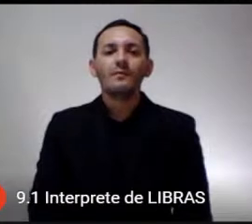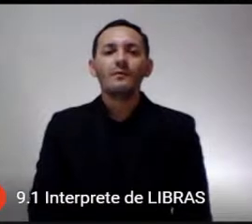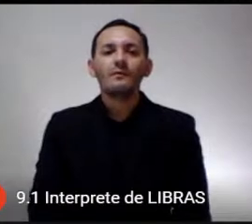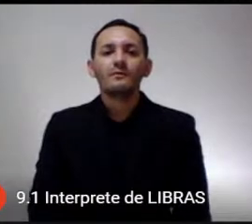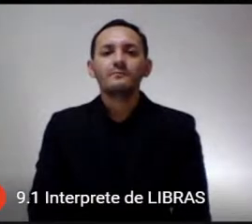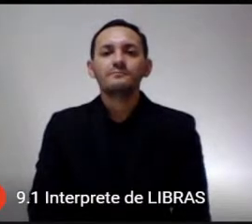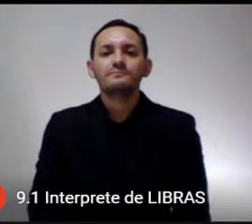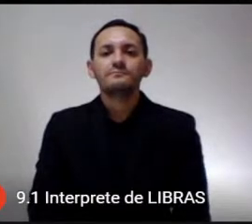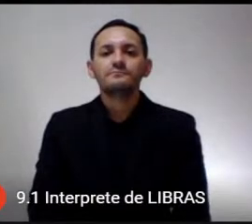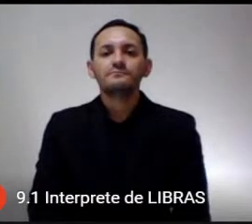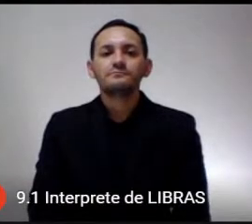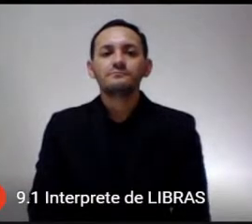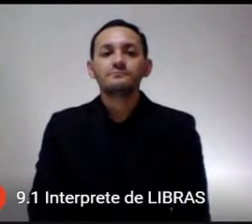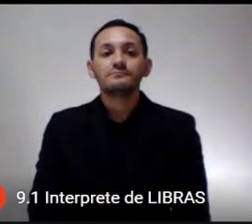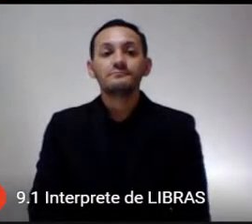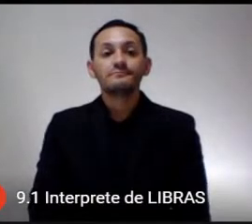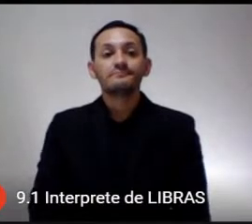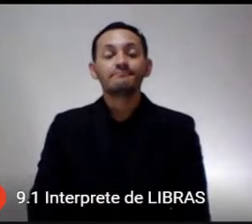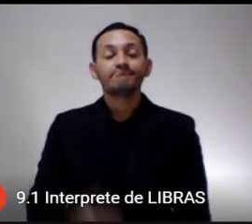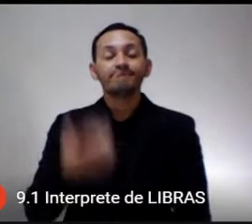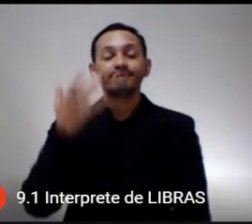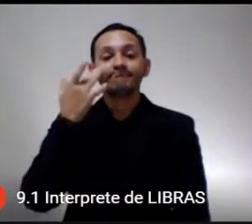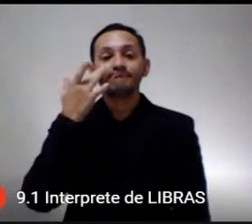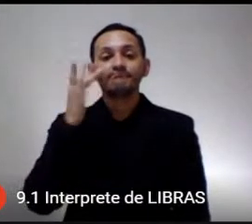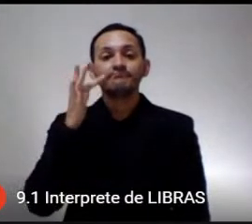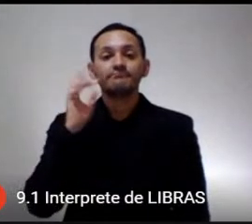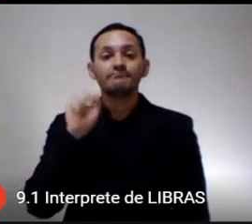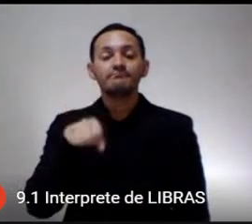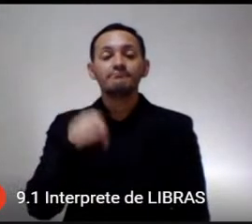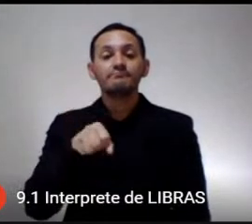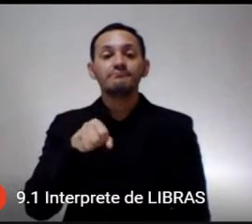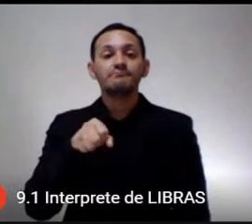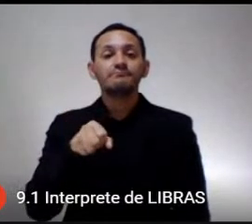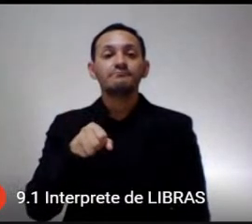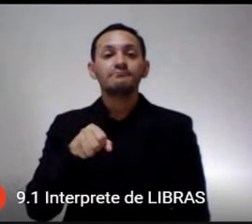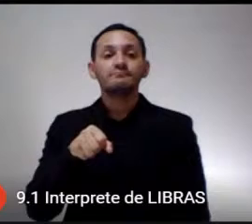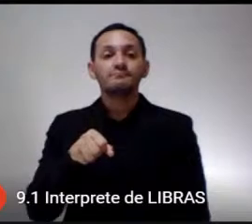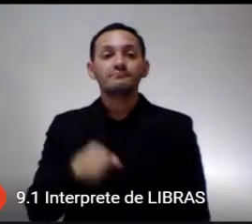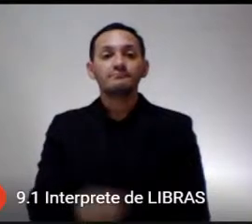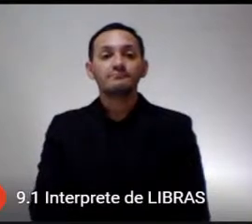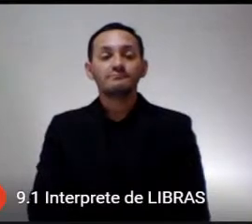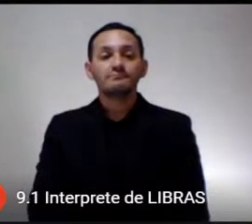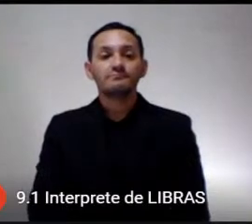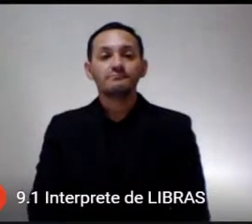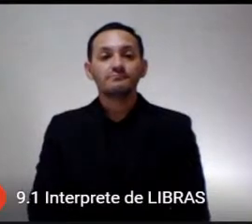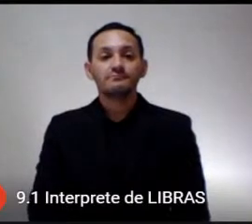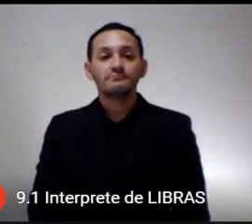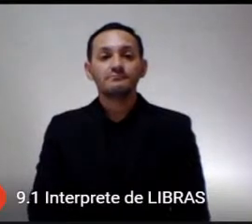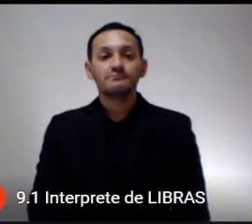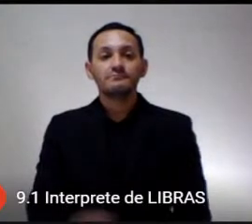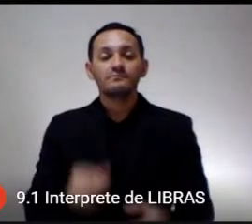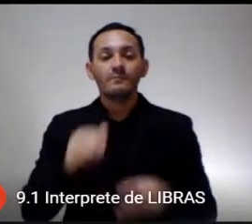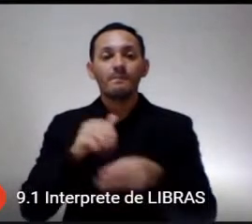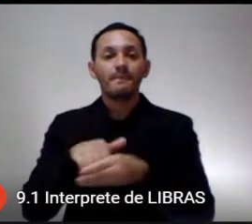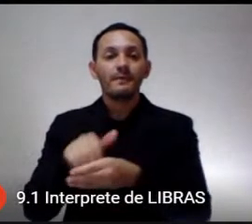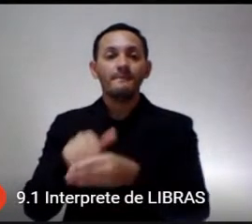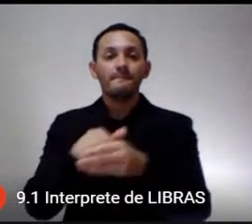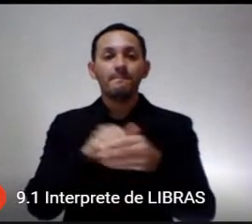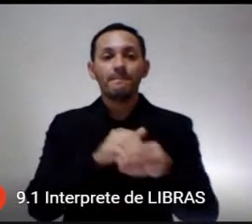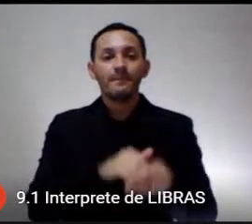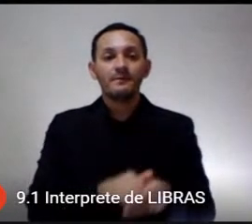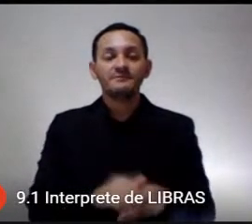Não sei se deveríamos entrar nesse mérito aí. Impedimento, mas foi bem alinhavado tanto no voto do eminente relator quanto no